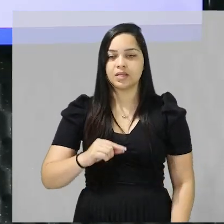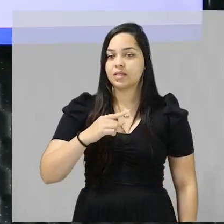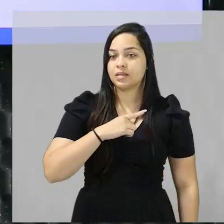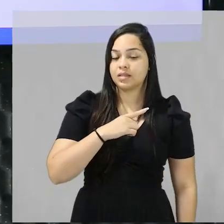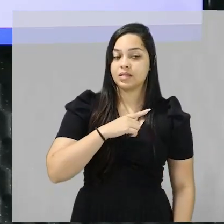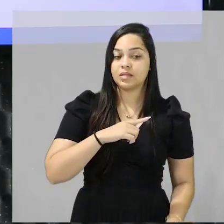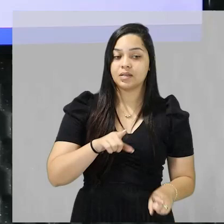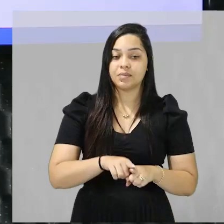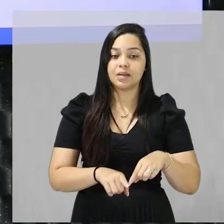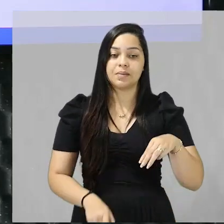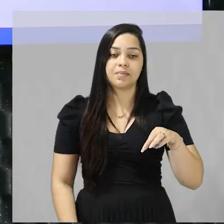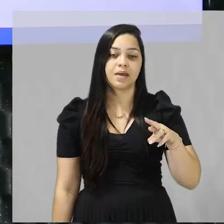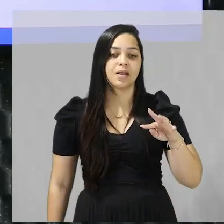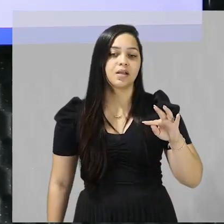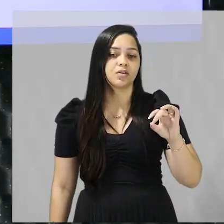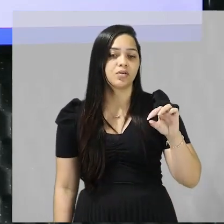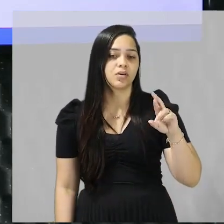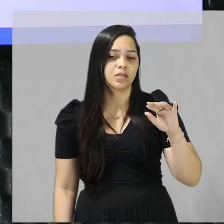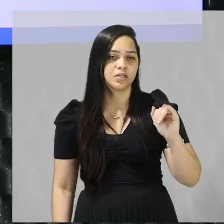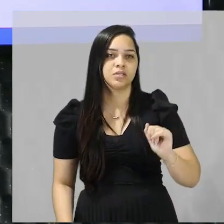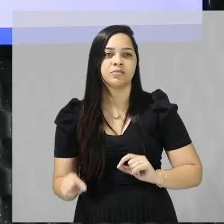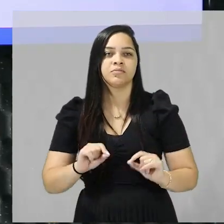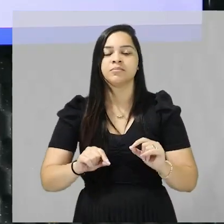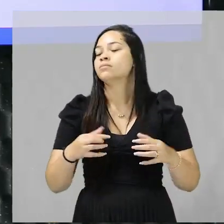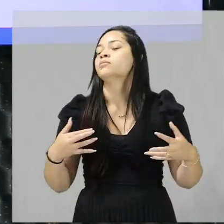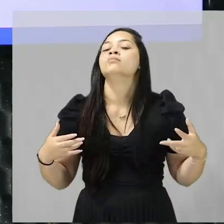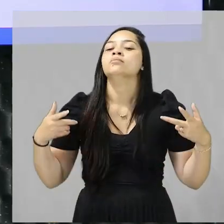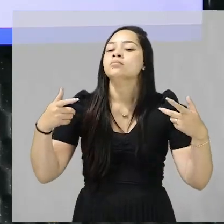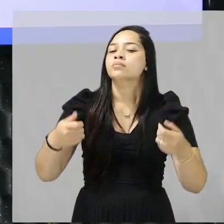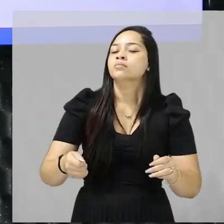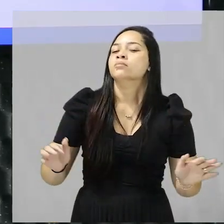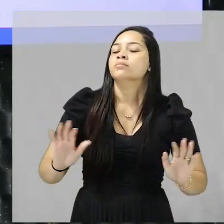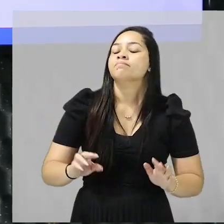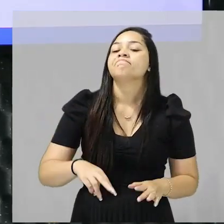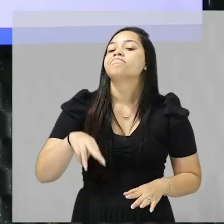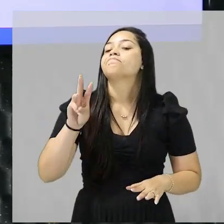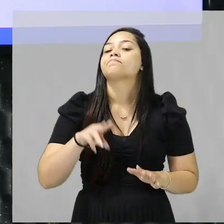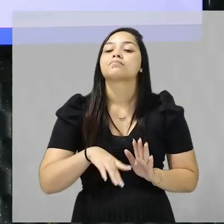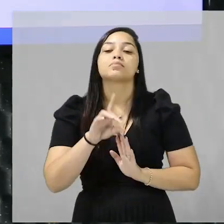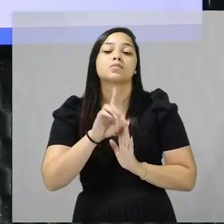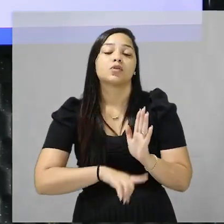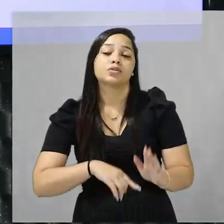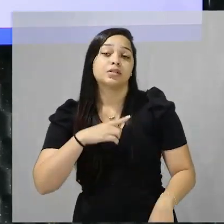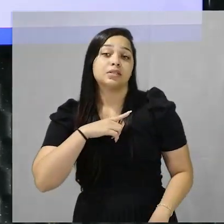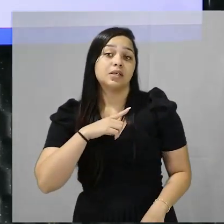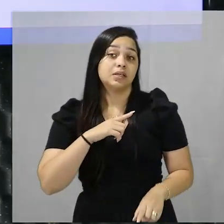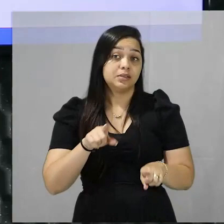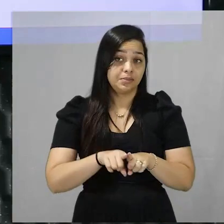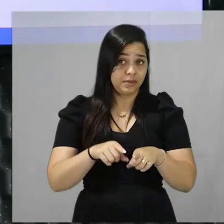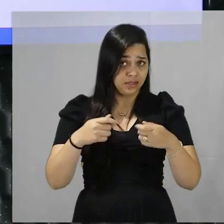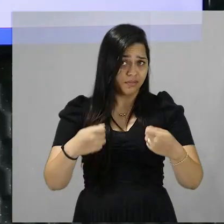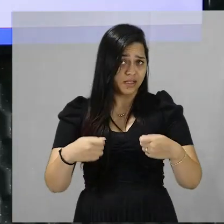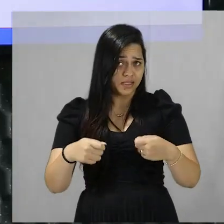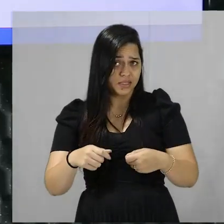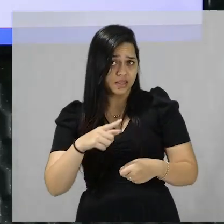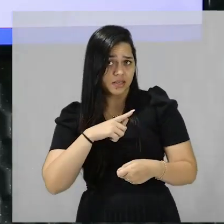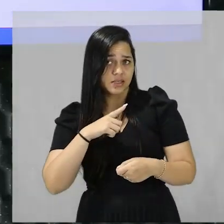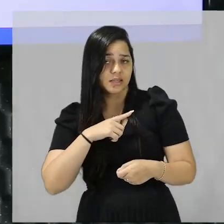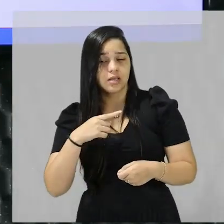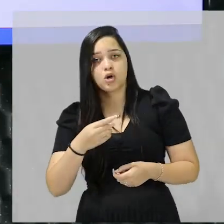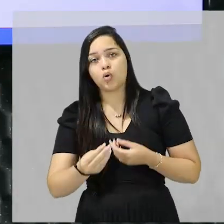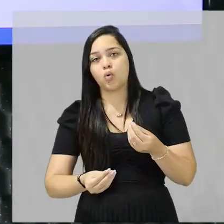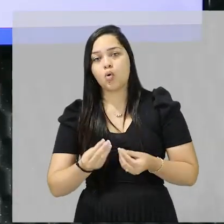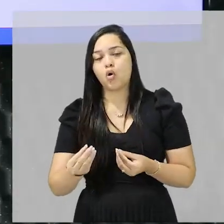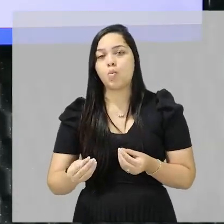e meritocracia não seria uma questão de mérito, seria oferecer a todos, e não só quem merece, quem alcança e quem deveria ter isso